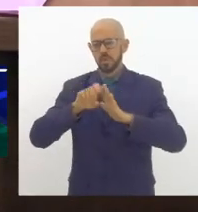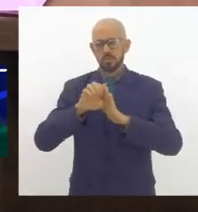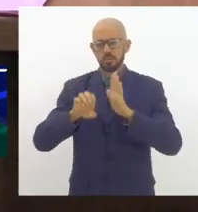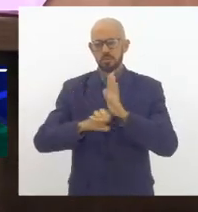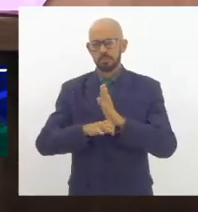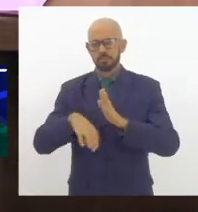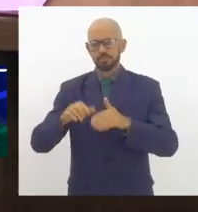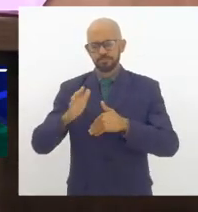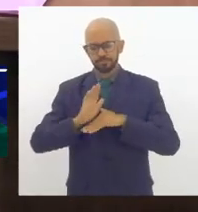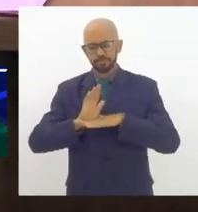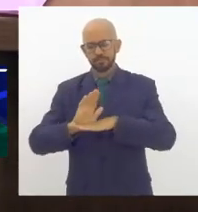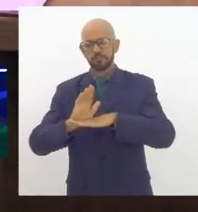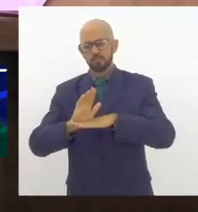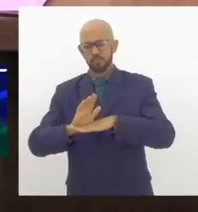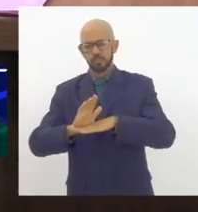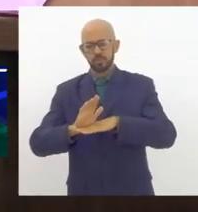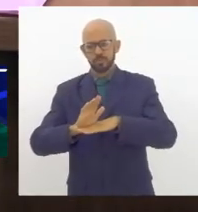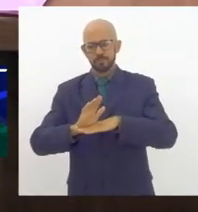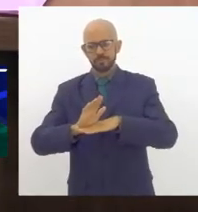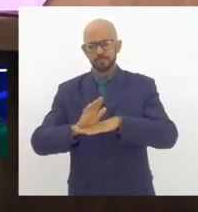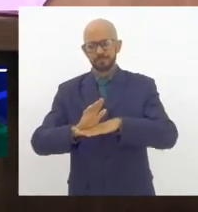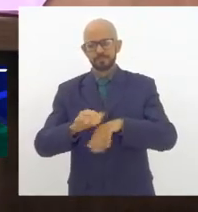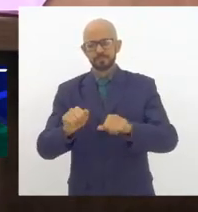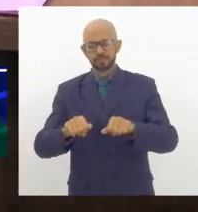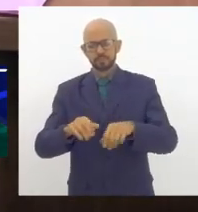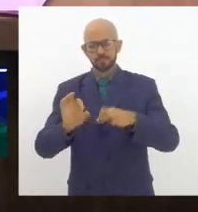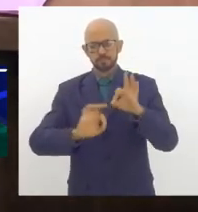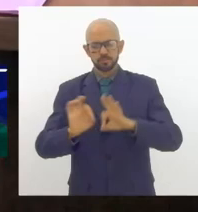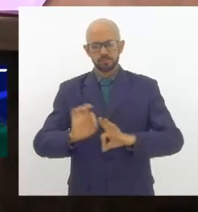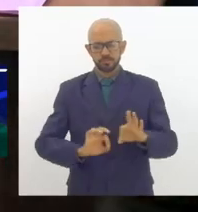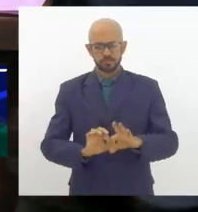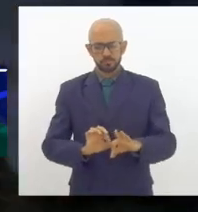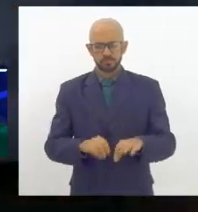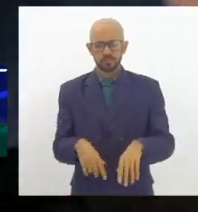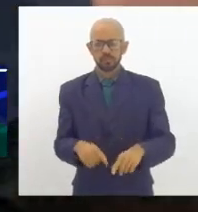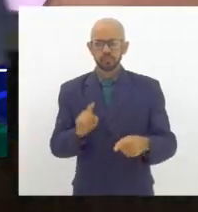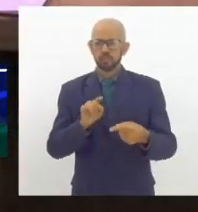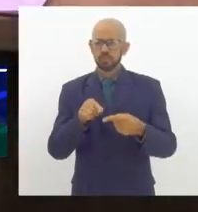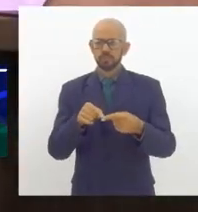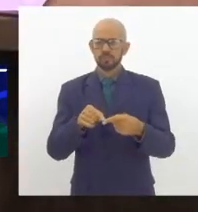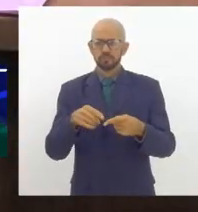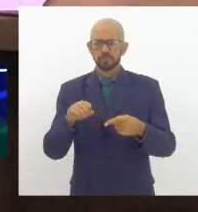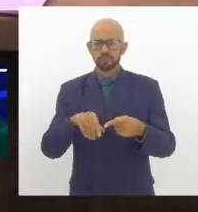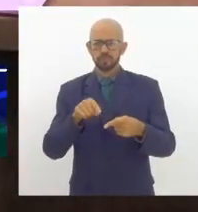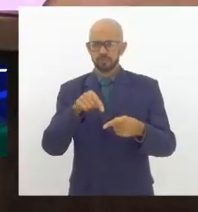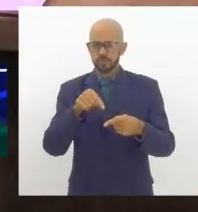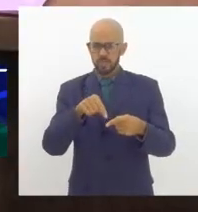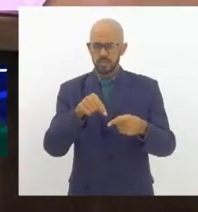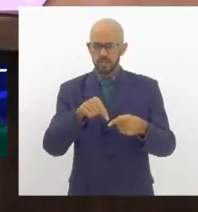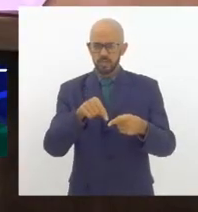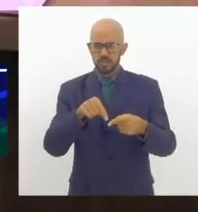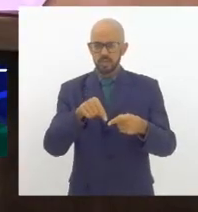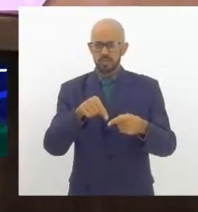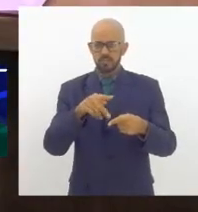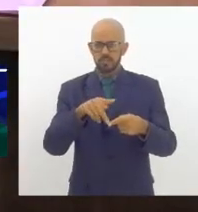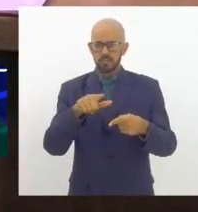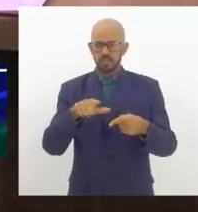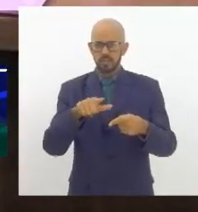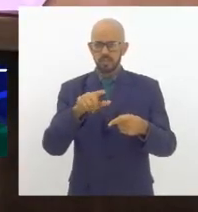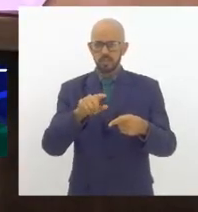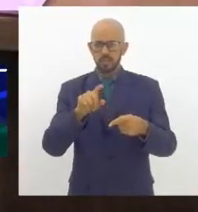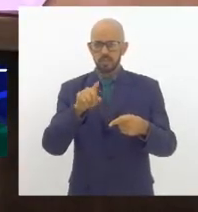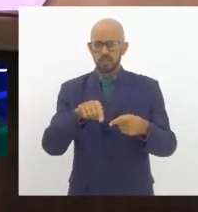emendas que colaboram contribui com o projeto e o objetivo desse desse é